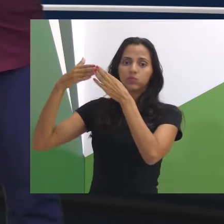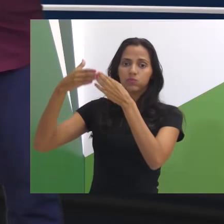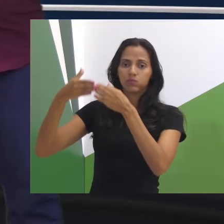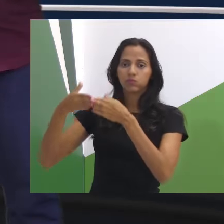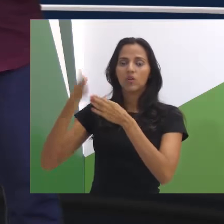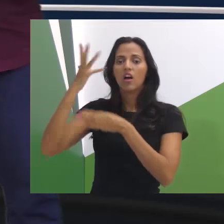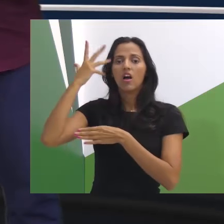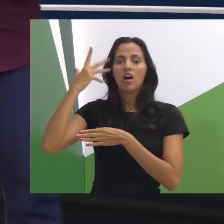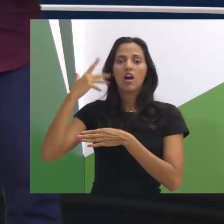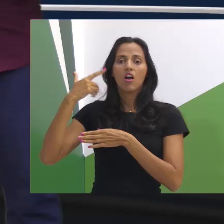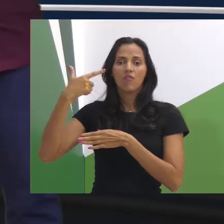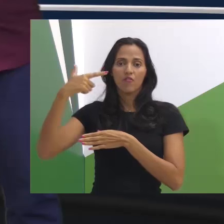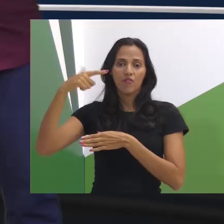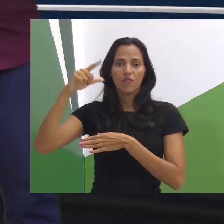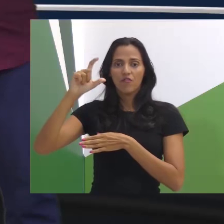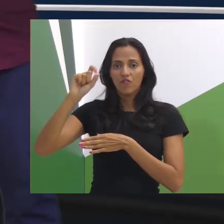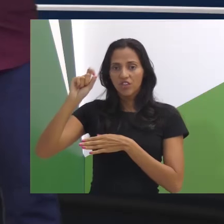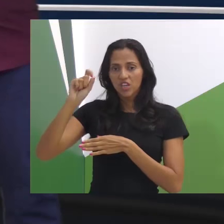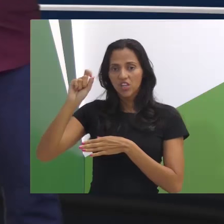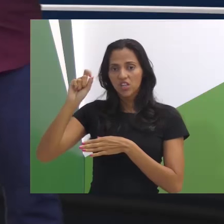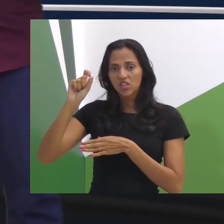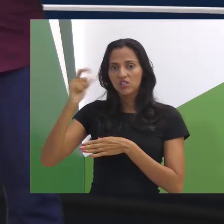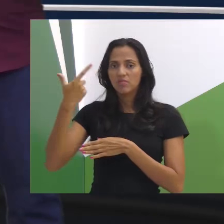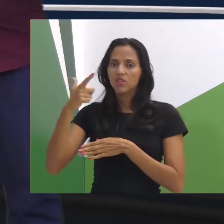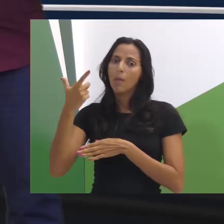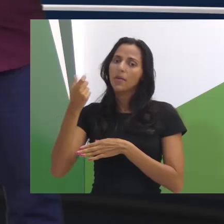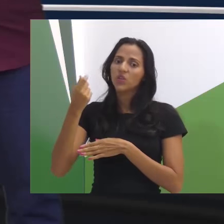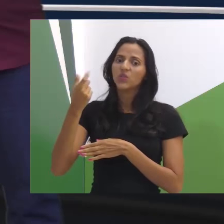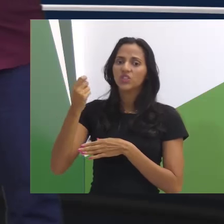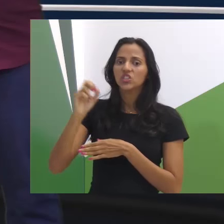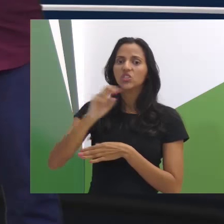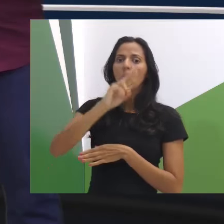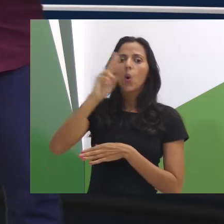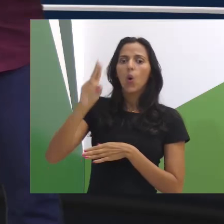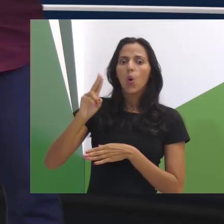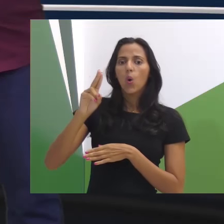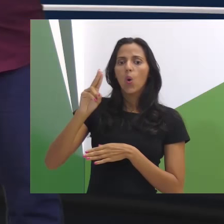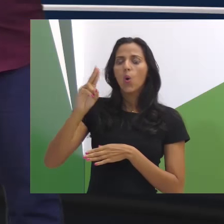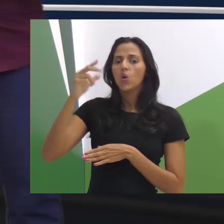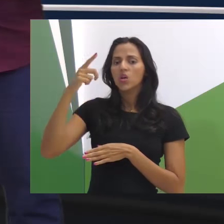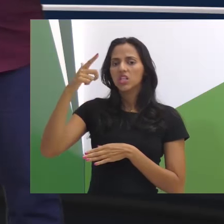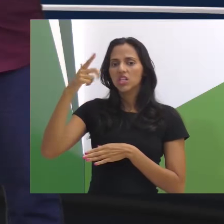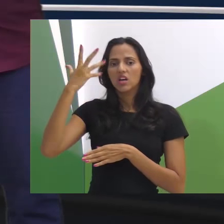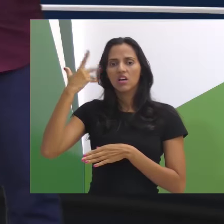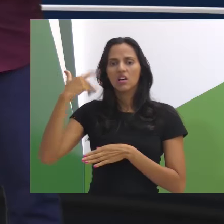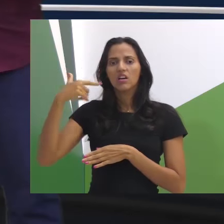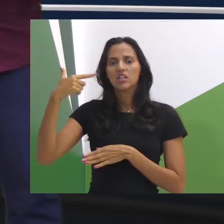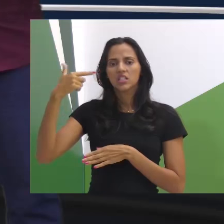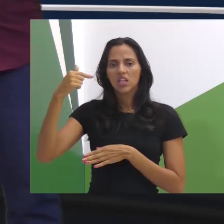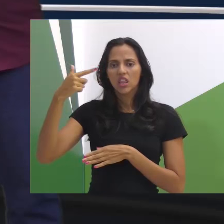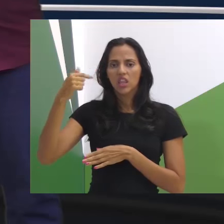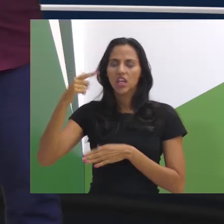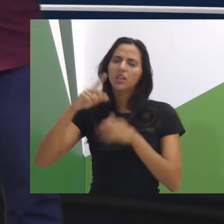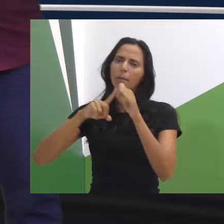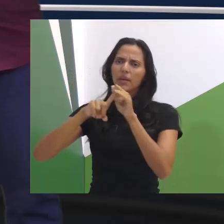a 70 dias. Então, eles passavam 70 dias desse jeito, nessas condições, acorrentados,